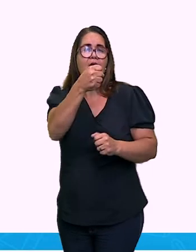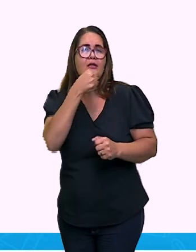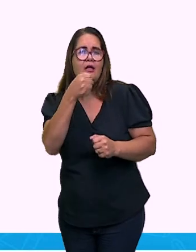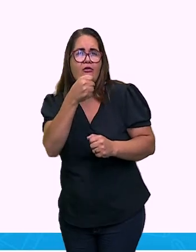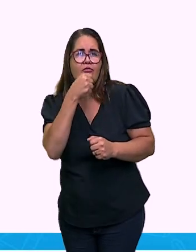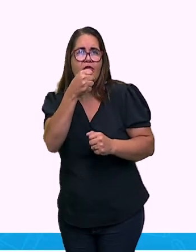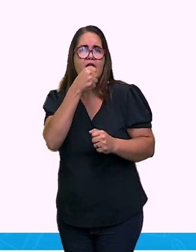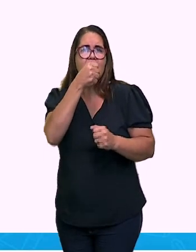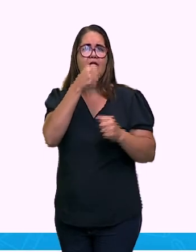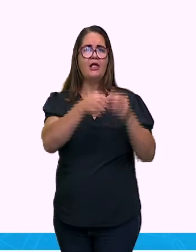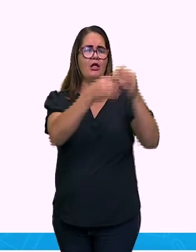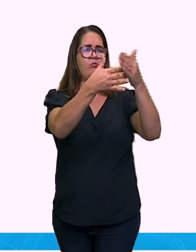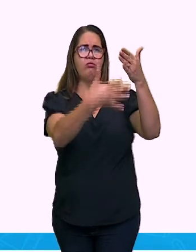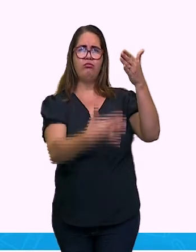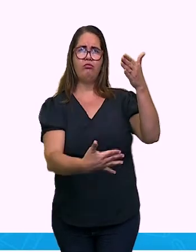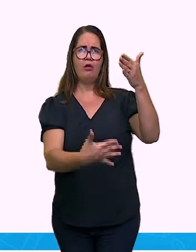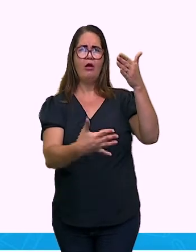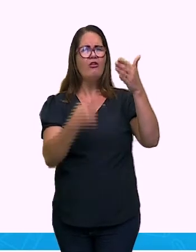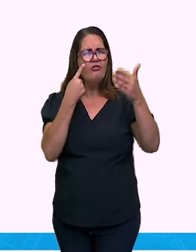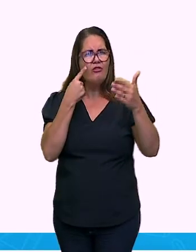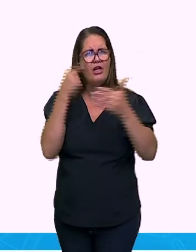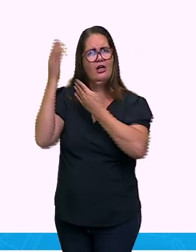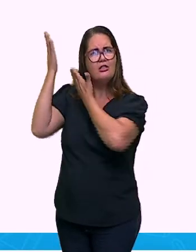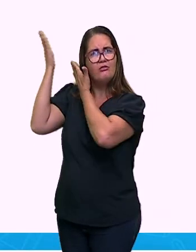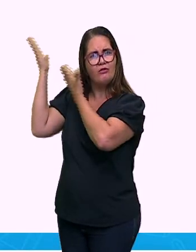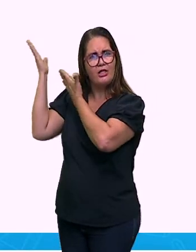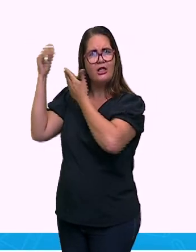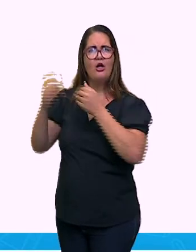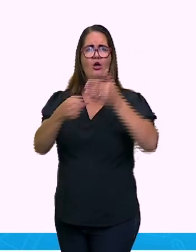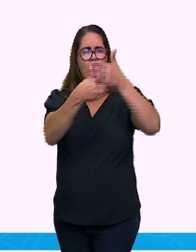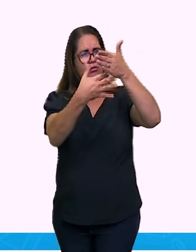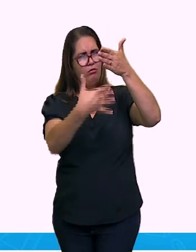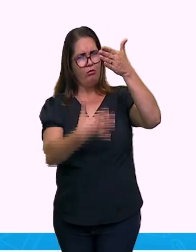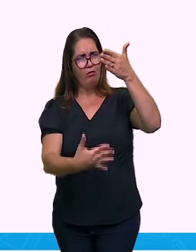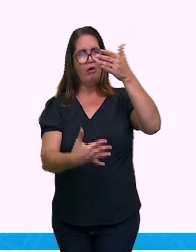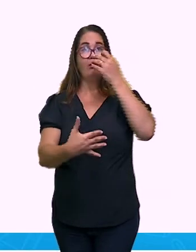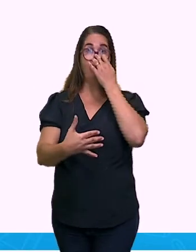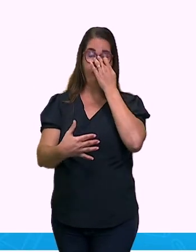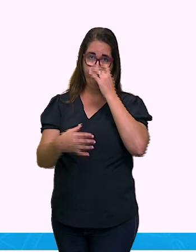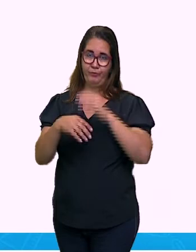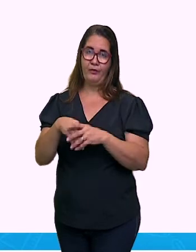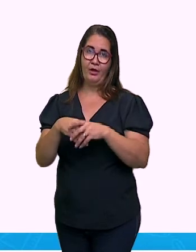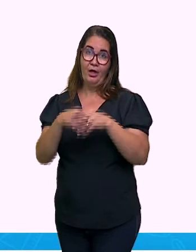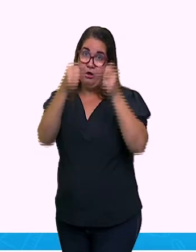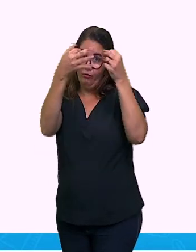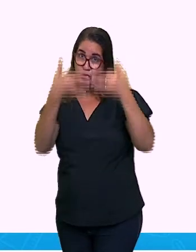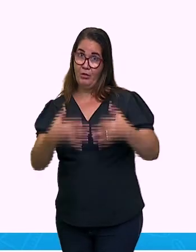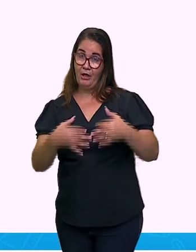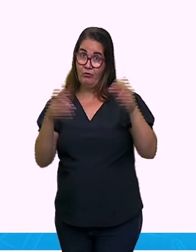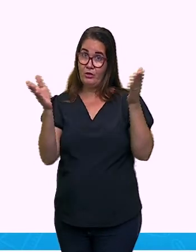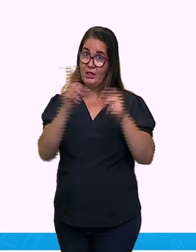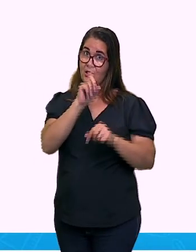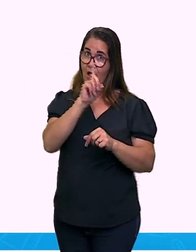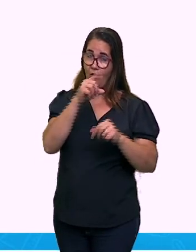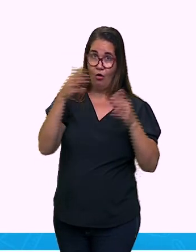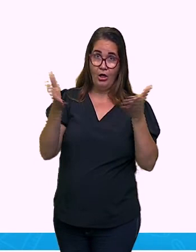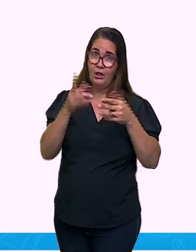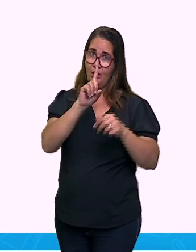ler para vocês, mas estará na plataforma, né, para vocês para vocês lerem.